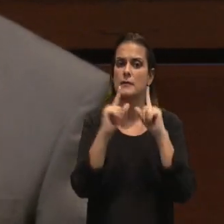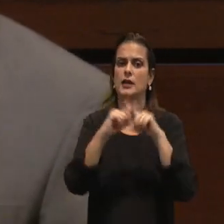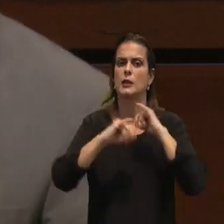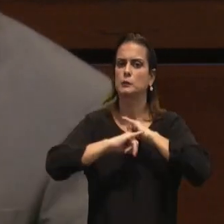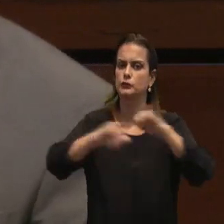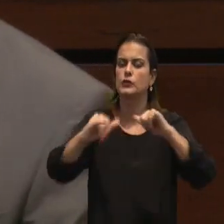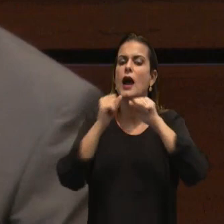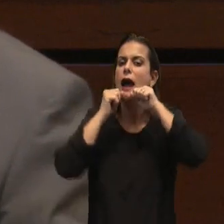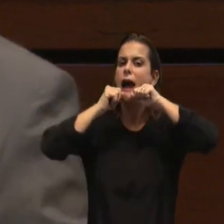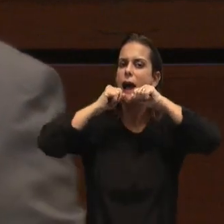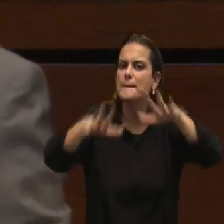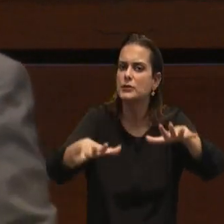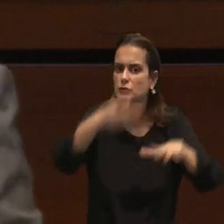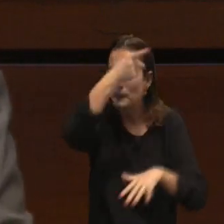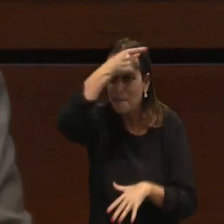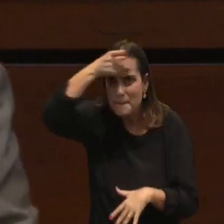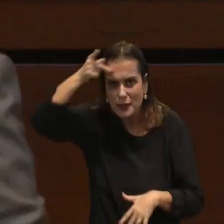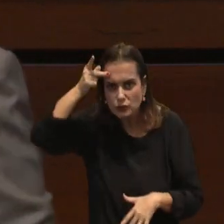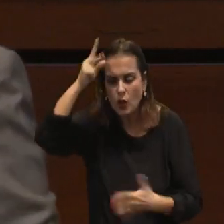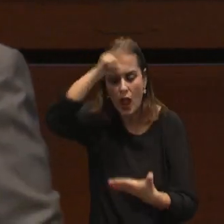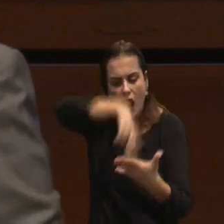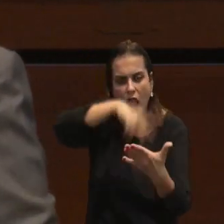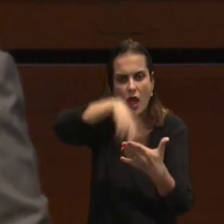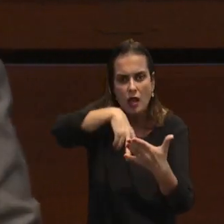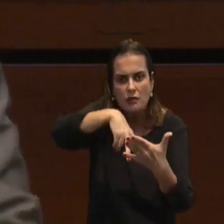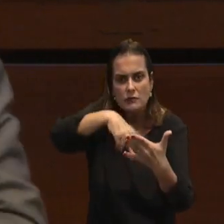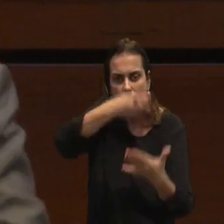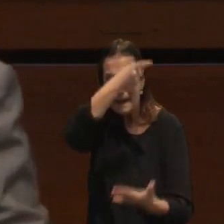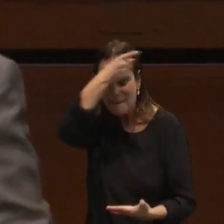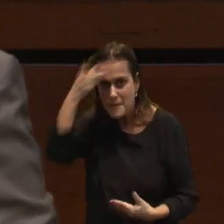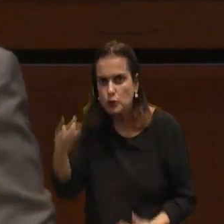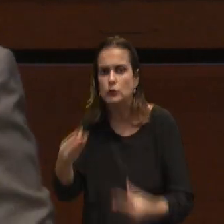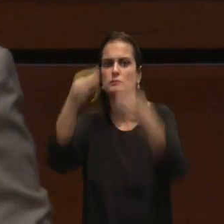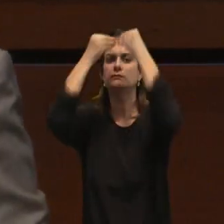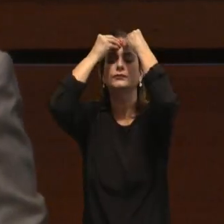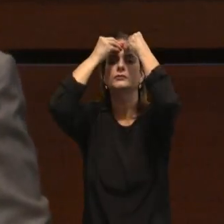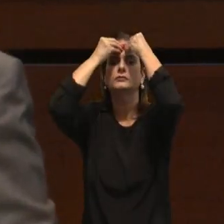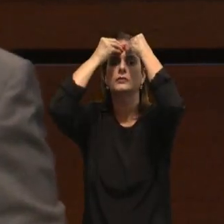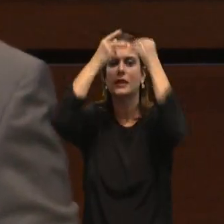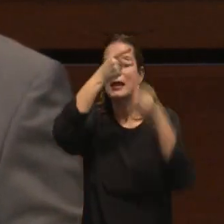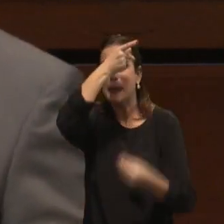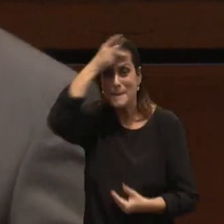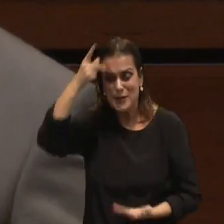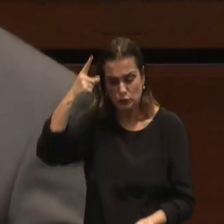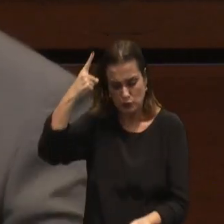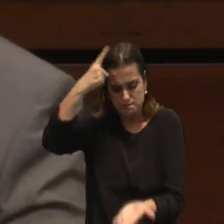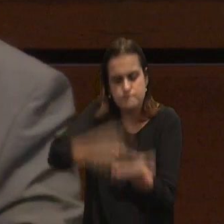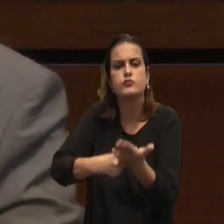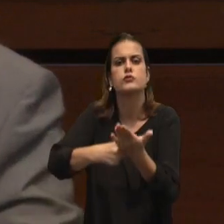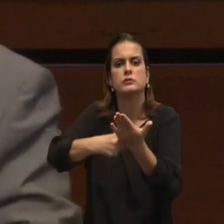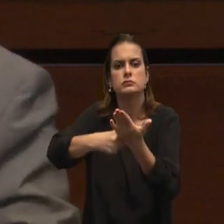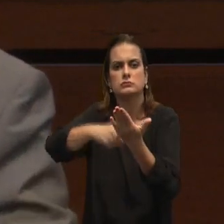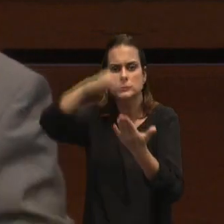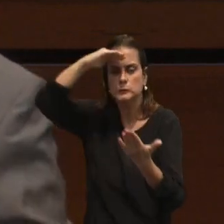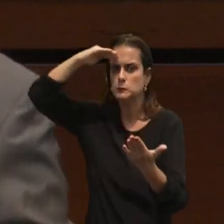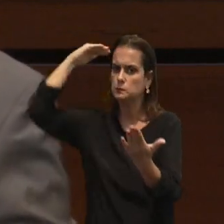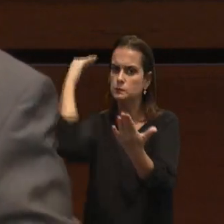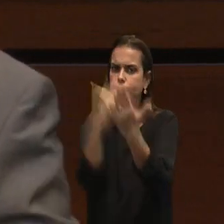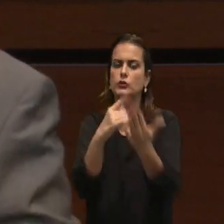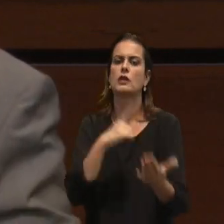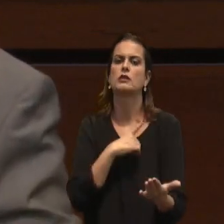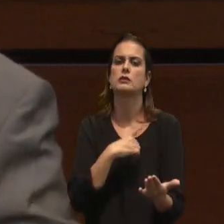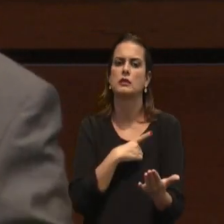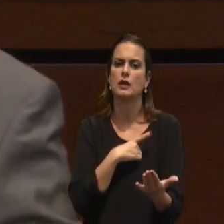igreja: bem-aventurados aqueles que leem, aqueles que ouvem as palavras da profecia e guardam as